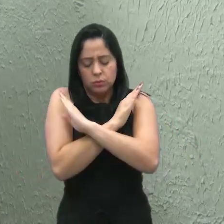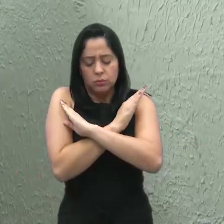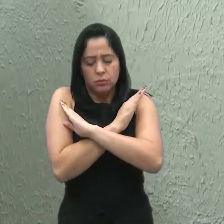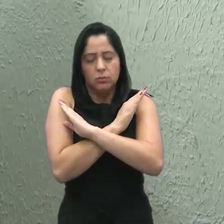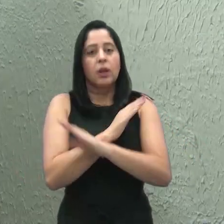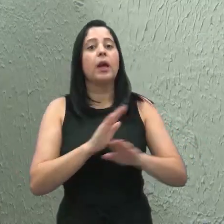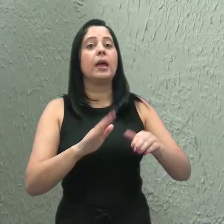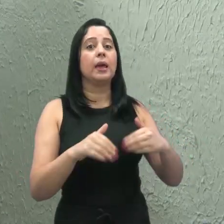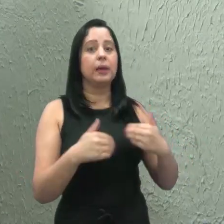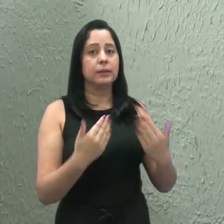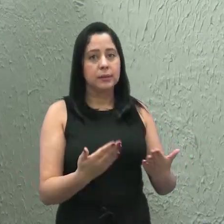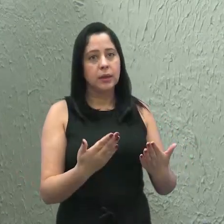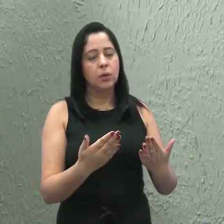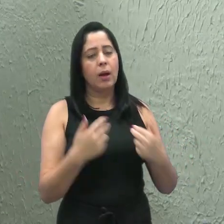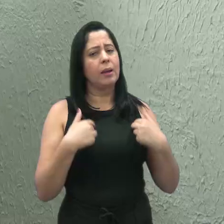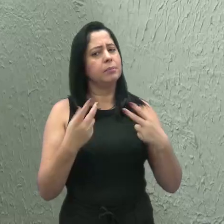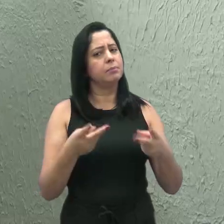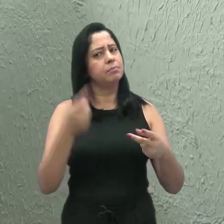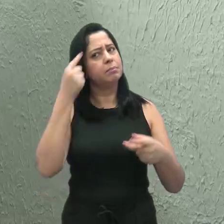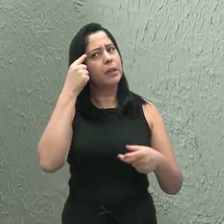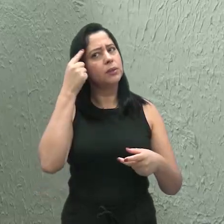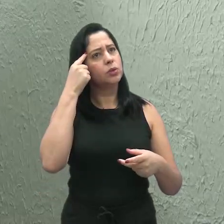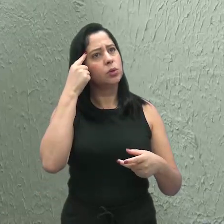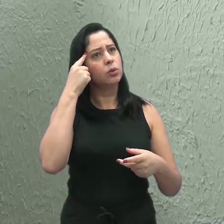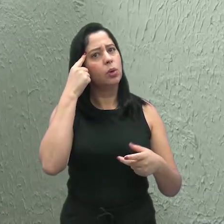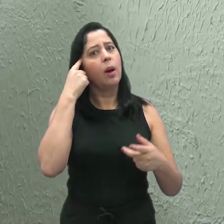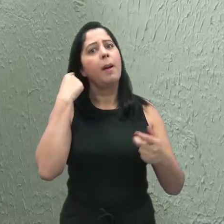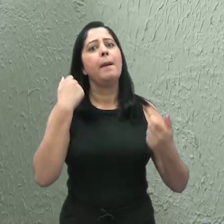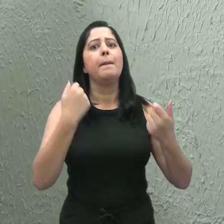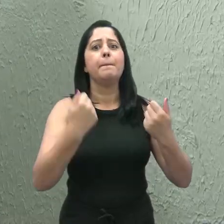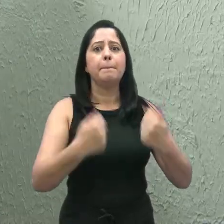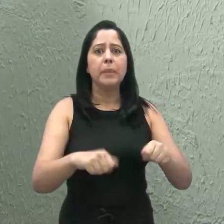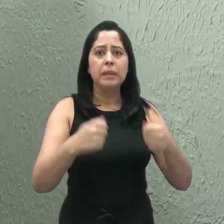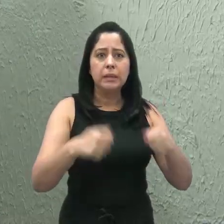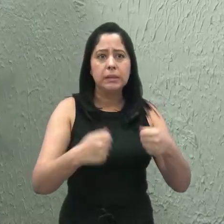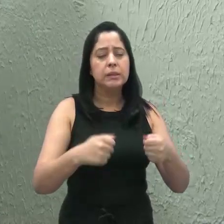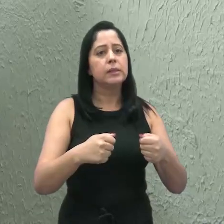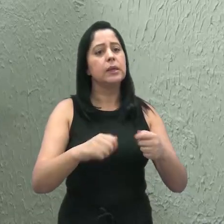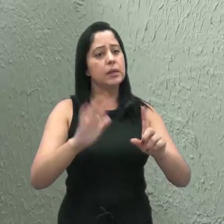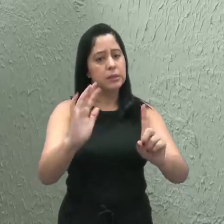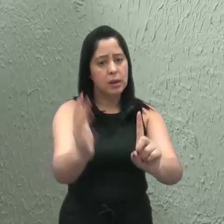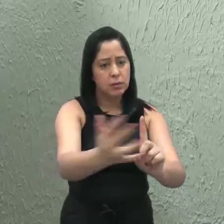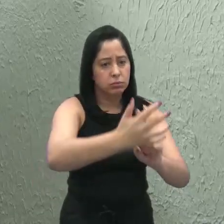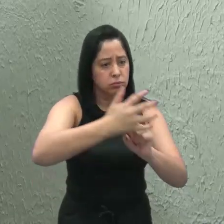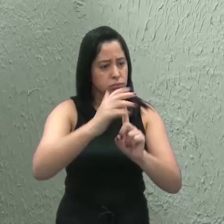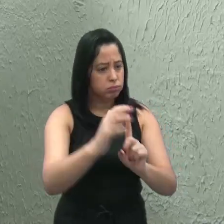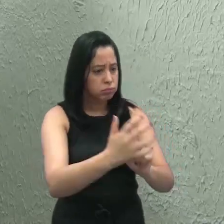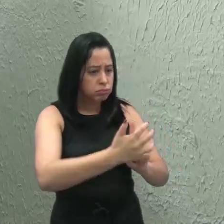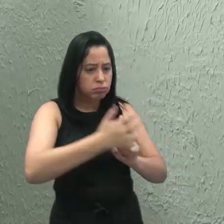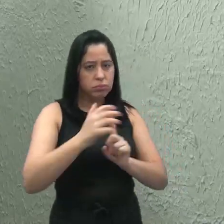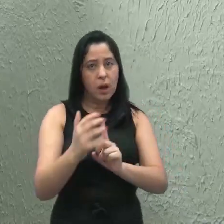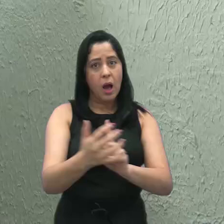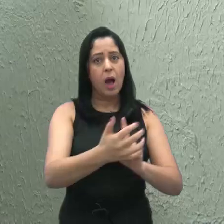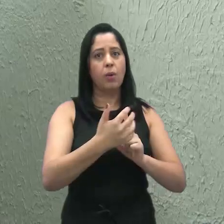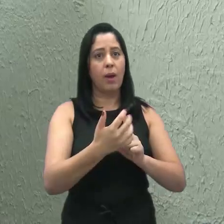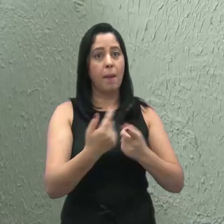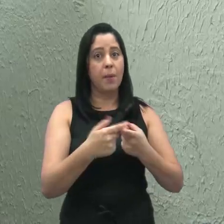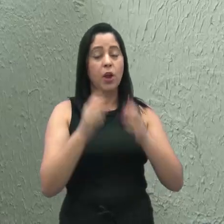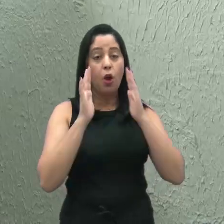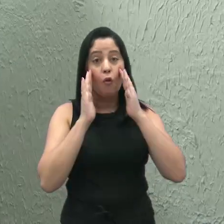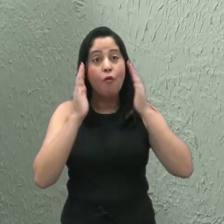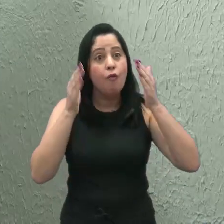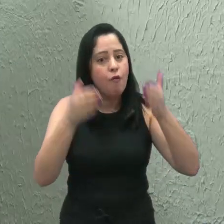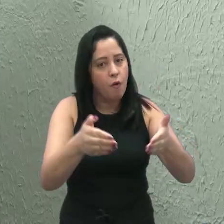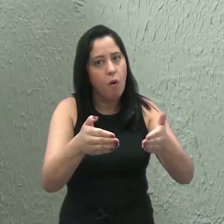amigas. Aí elas viram a necessidade de ter pessoas para poder acolher essa demanda, porque é um foco, né?